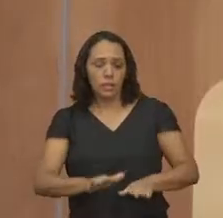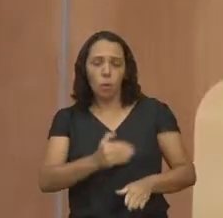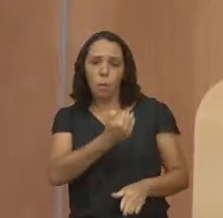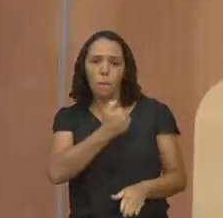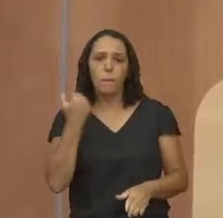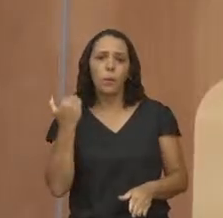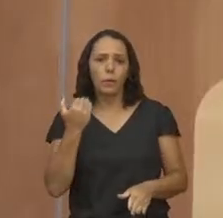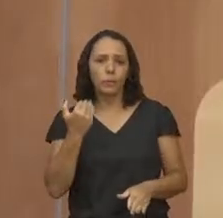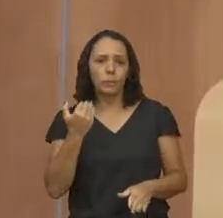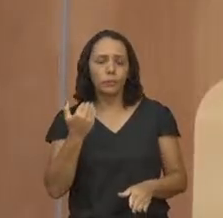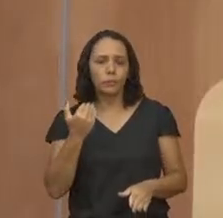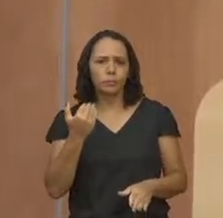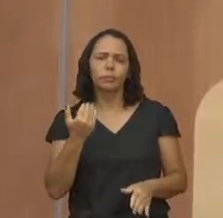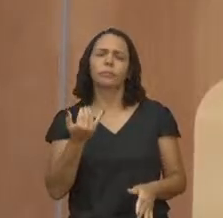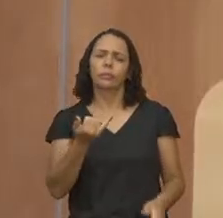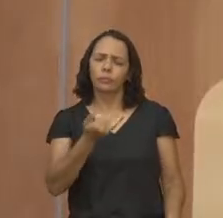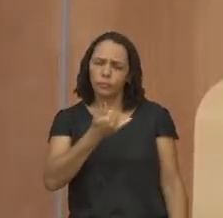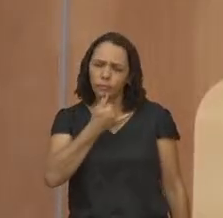é muito triste.